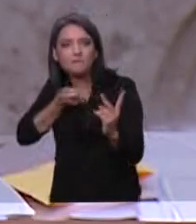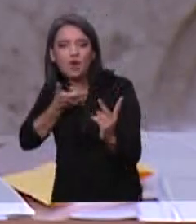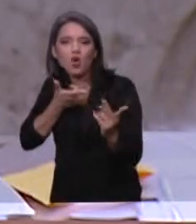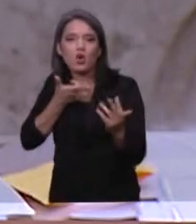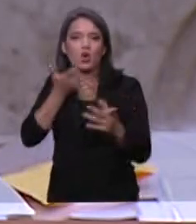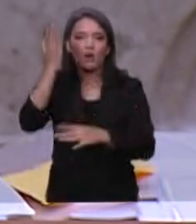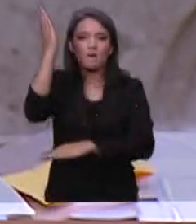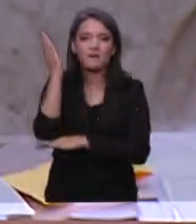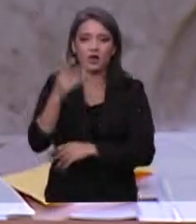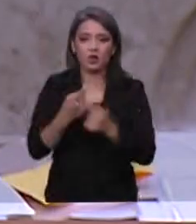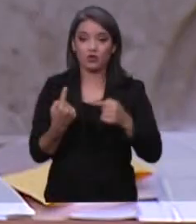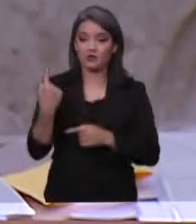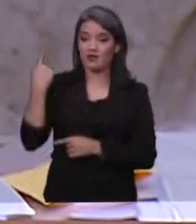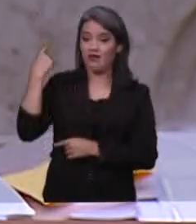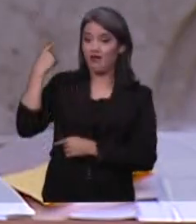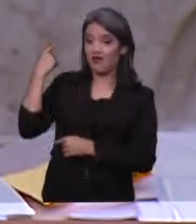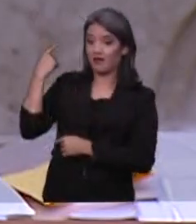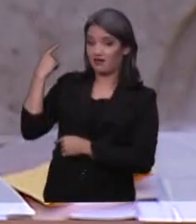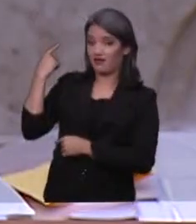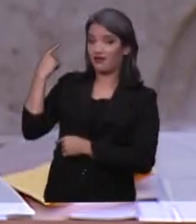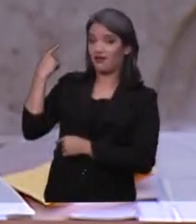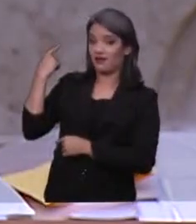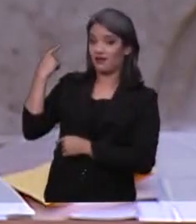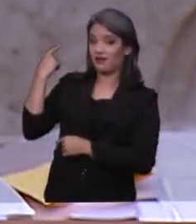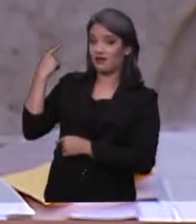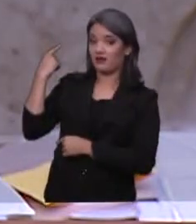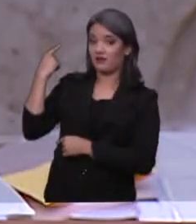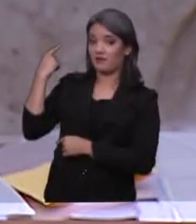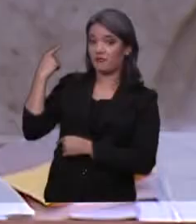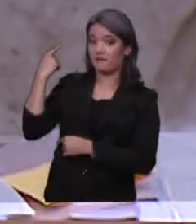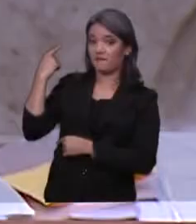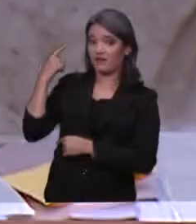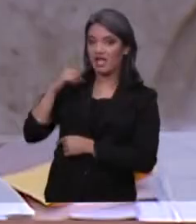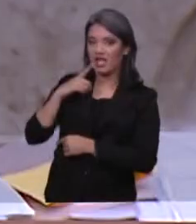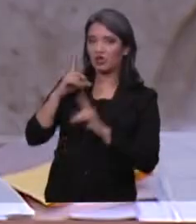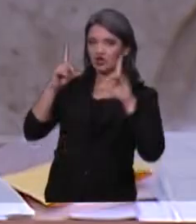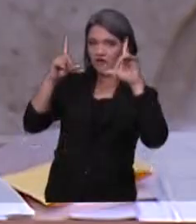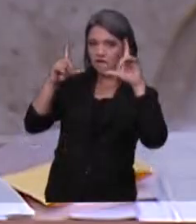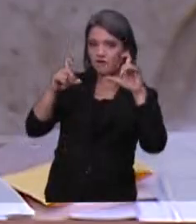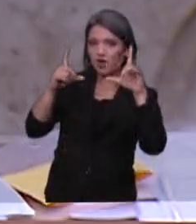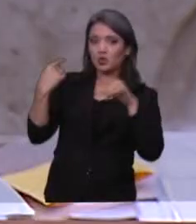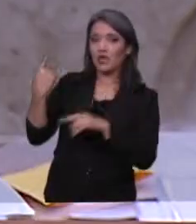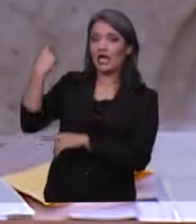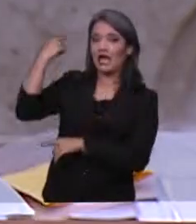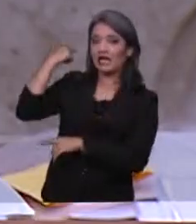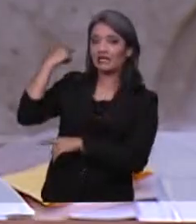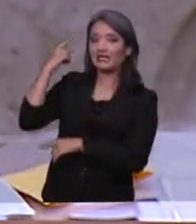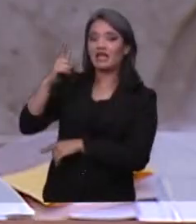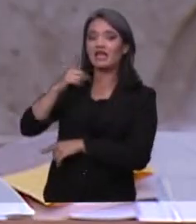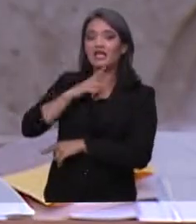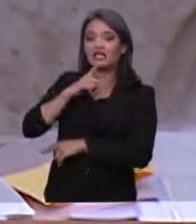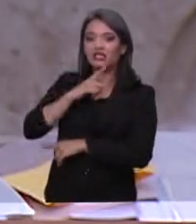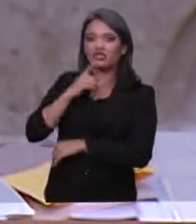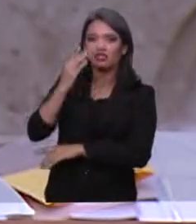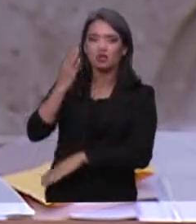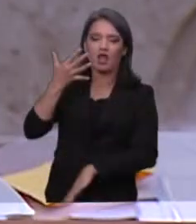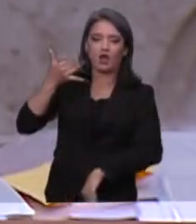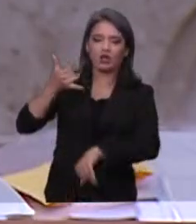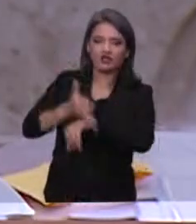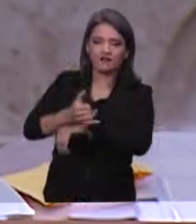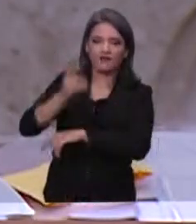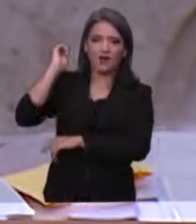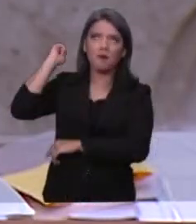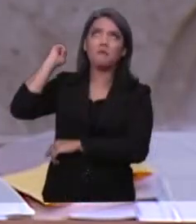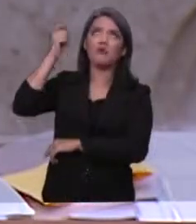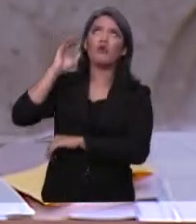pau. Aqui atrás, e a foto que eu tirei na oportunidade, havia um pé de cabra